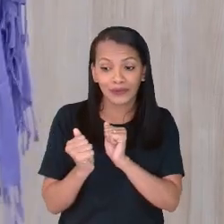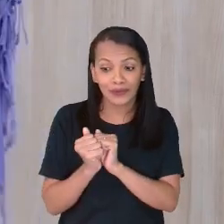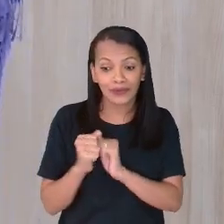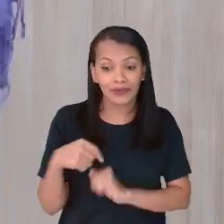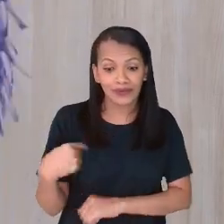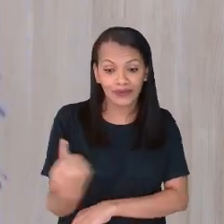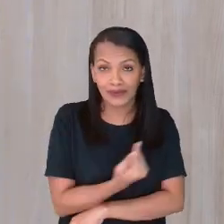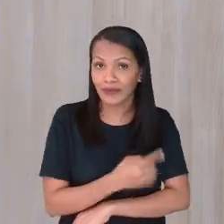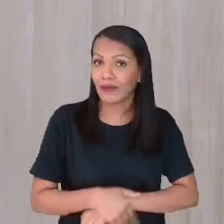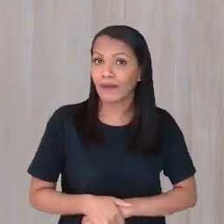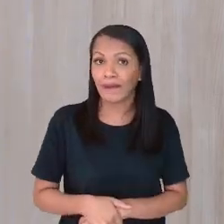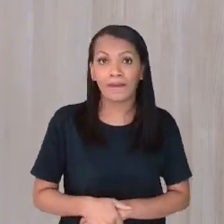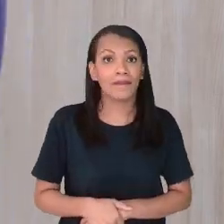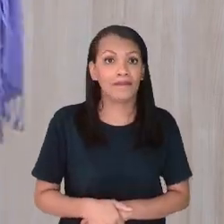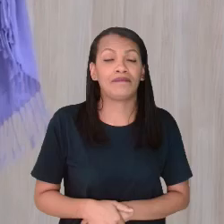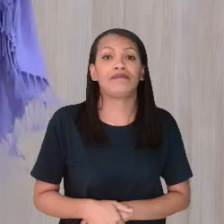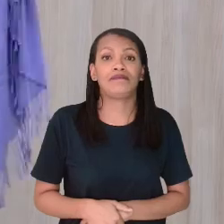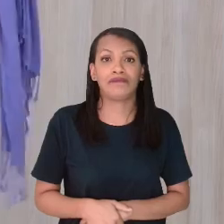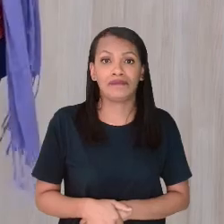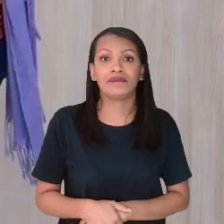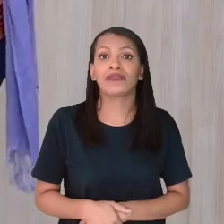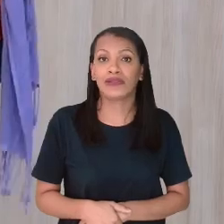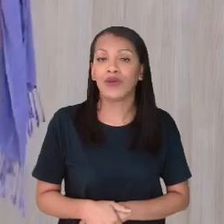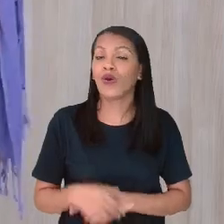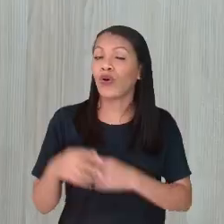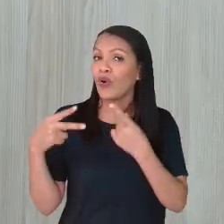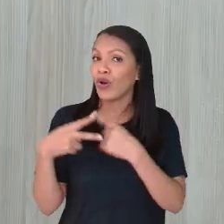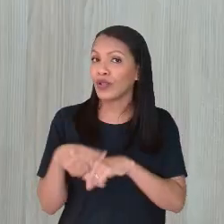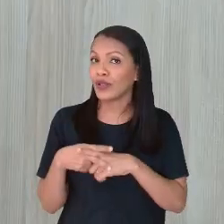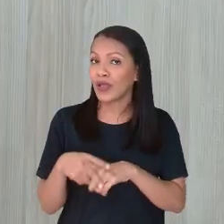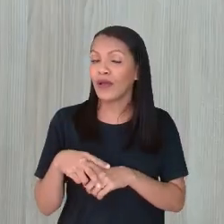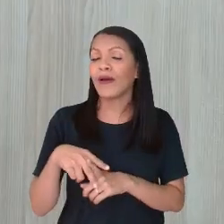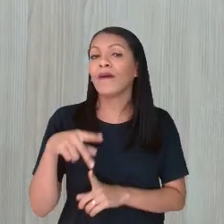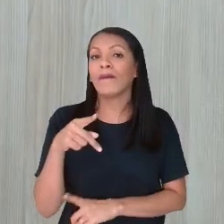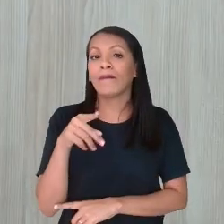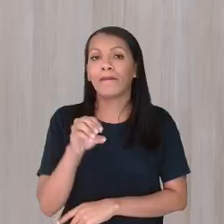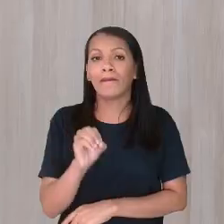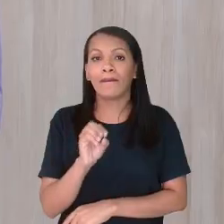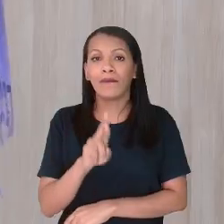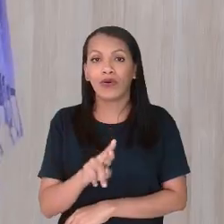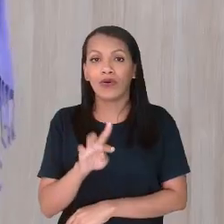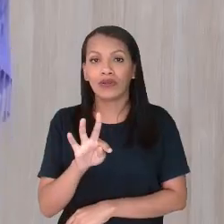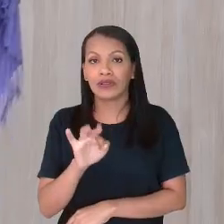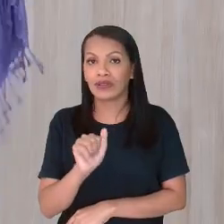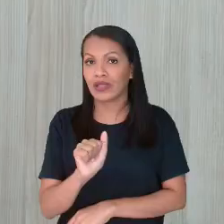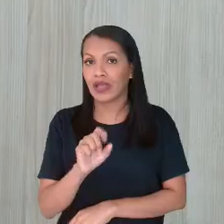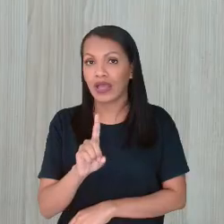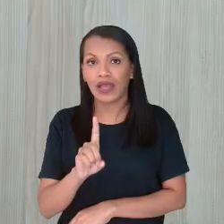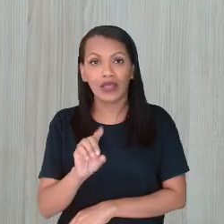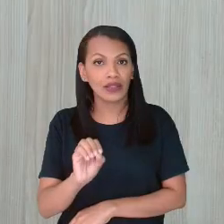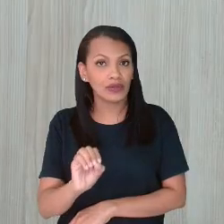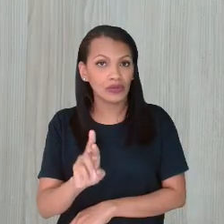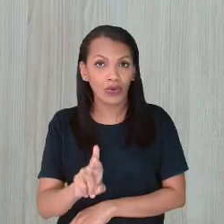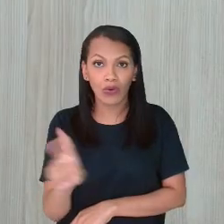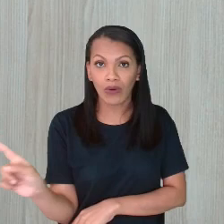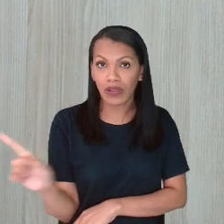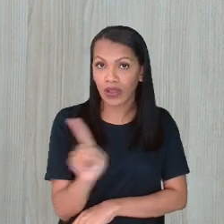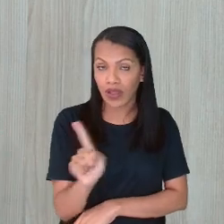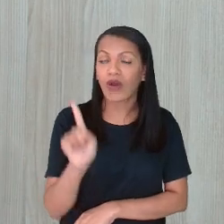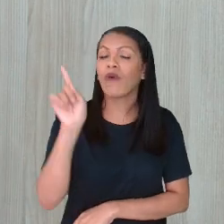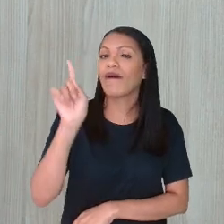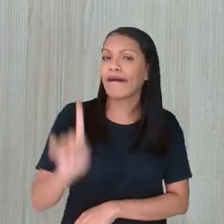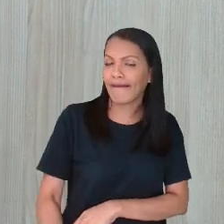vendo? Tá certo. Corrigindo, né? Vamos corrigir aí. Não é portador, é com